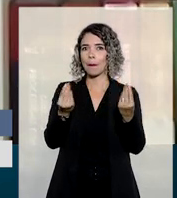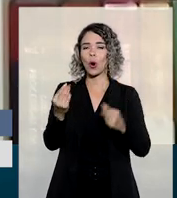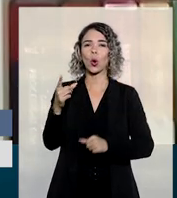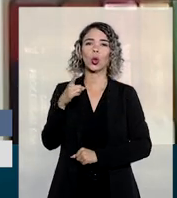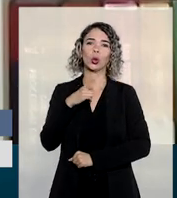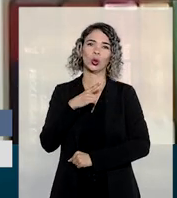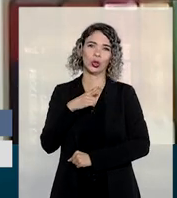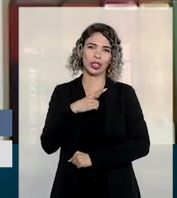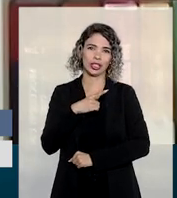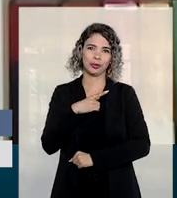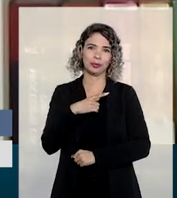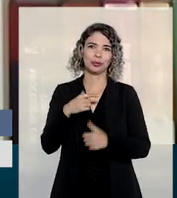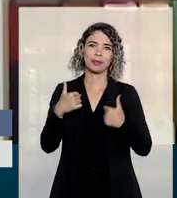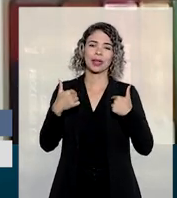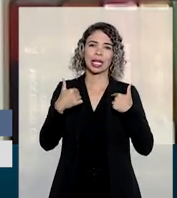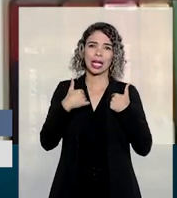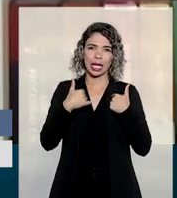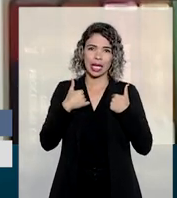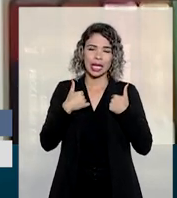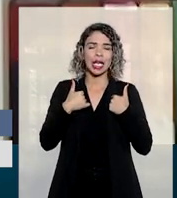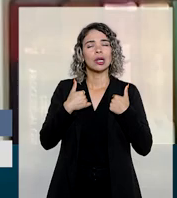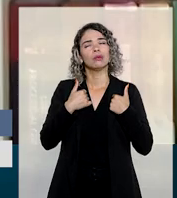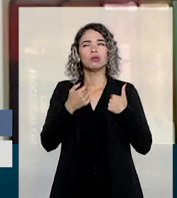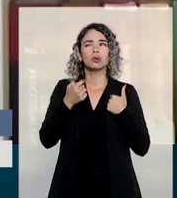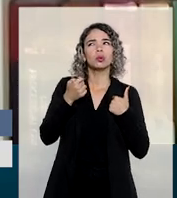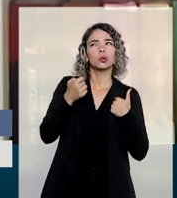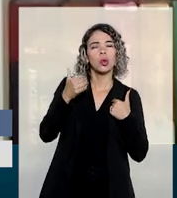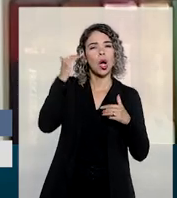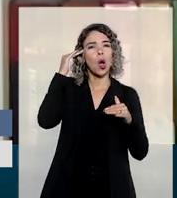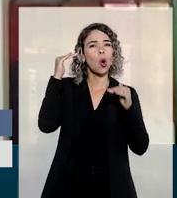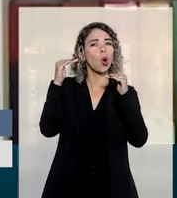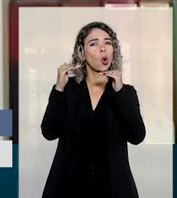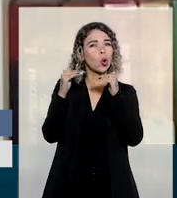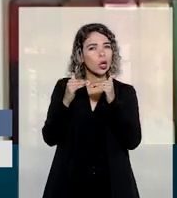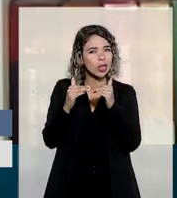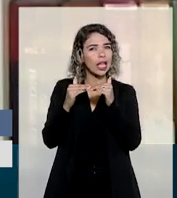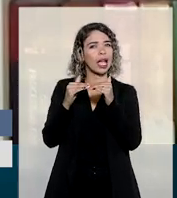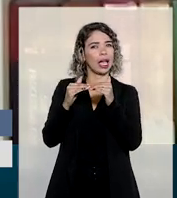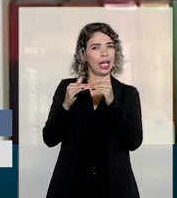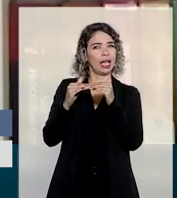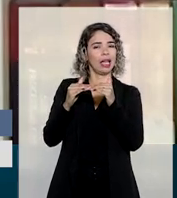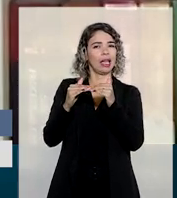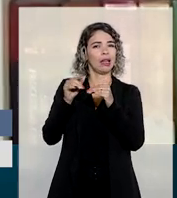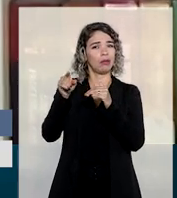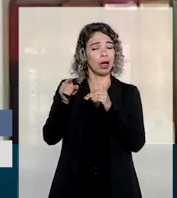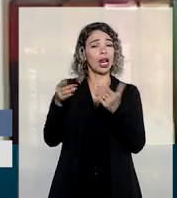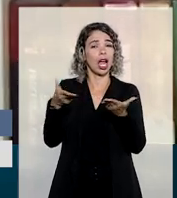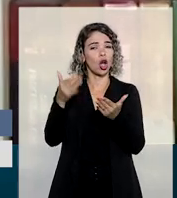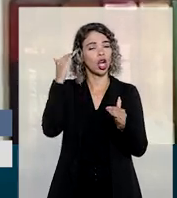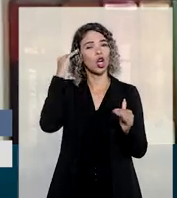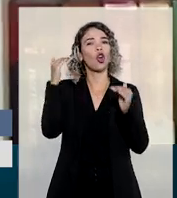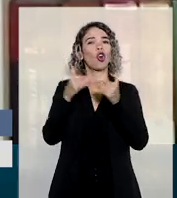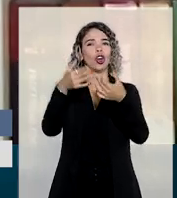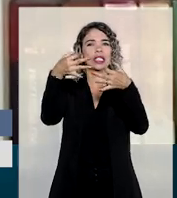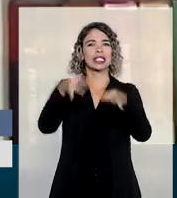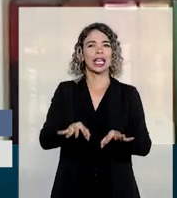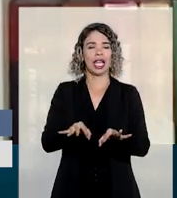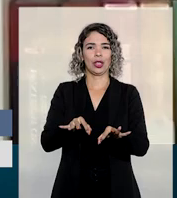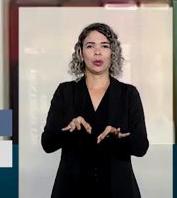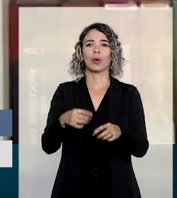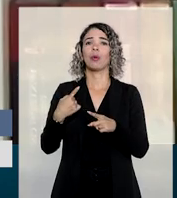gera. E aqui eu até fiquei querendo concordar com ela naquele momento, vou usar esse momento agora para